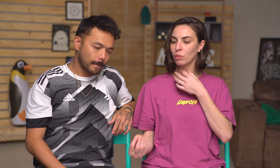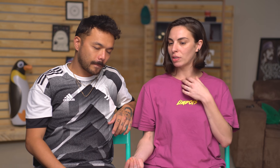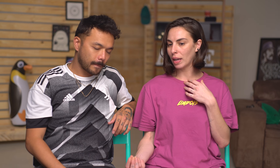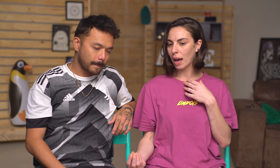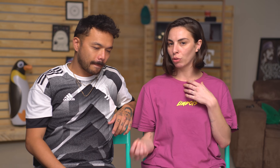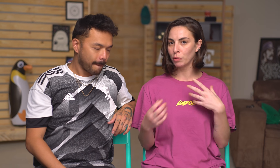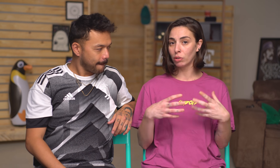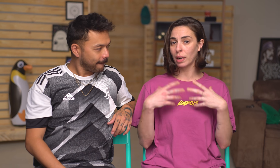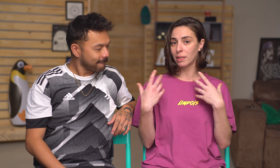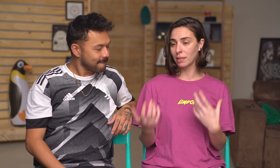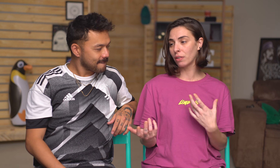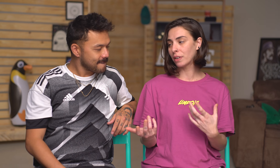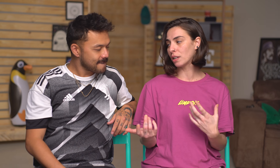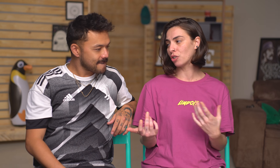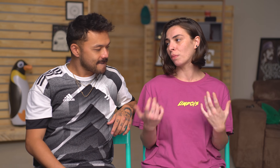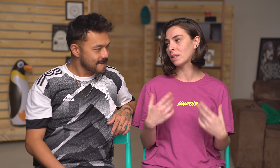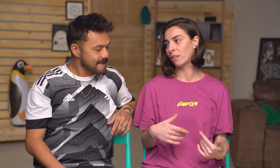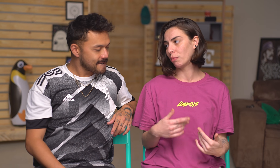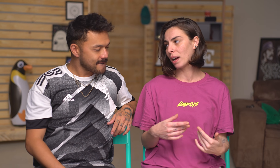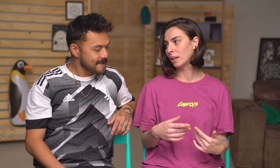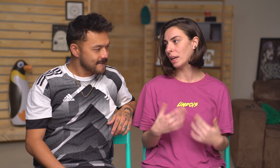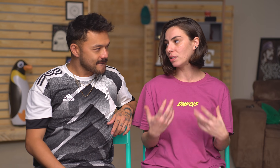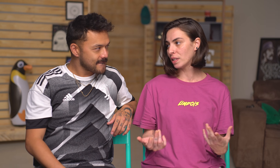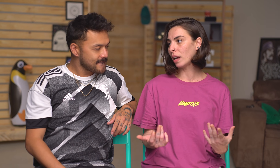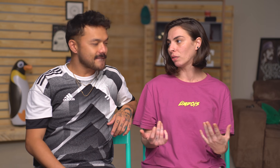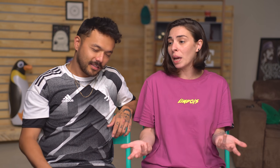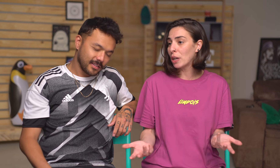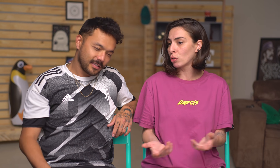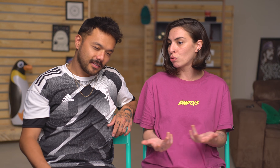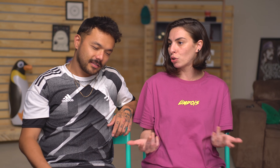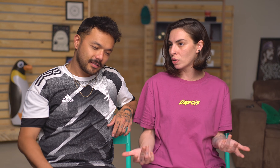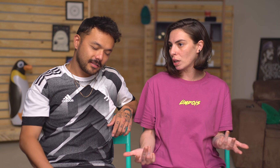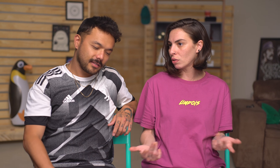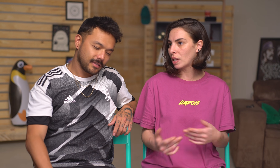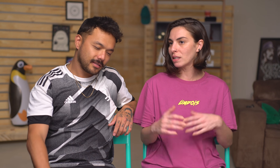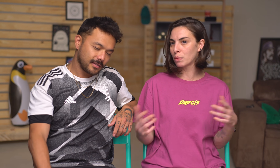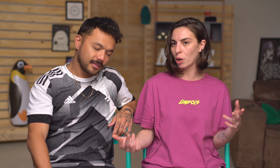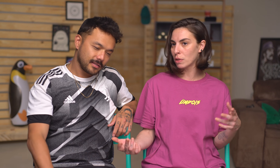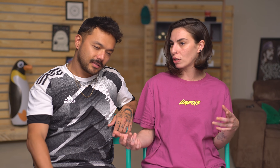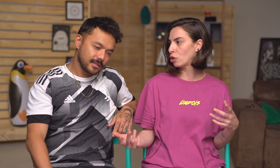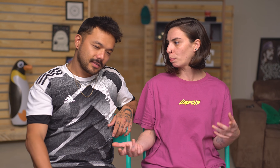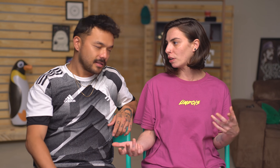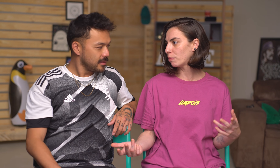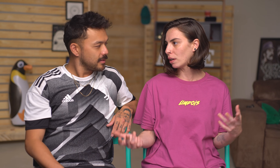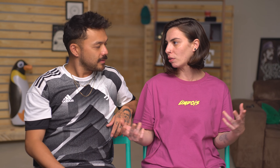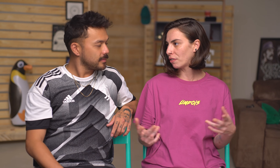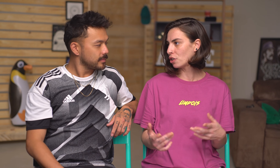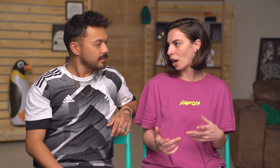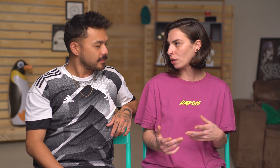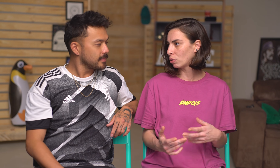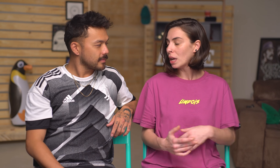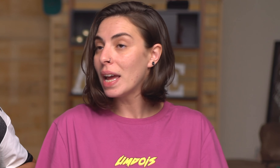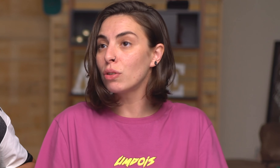essa questão do cigarro, no minuto que eles quiseram fazer a gente começar a fumar, eles fizeram. De repente, nos últimos anos, desde as proibições de não poder fumar em